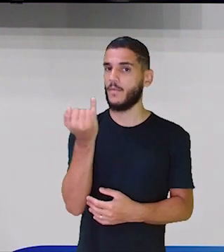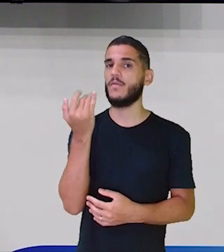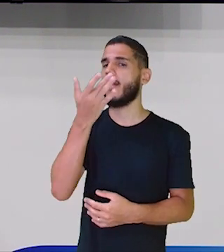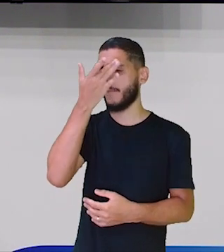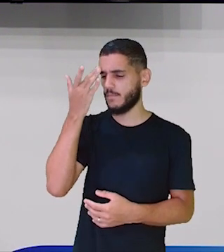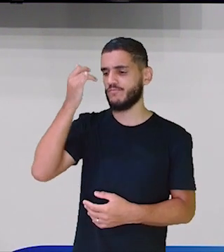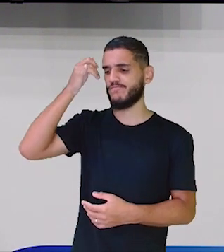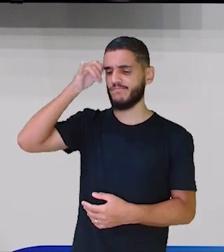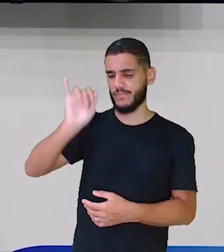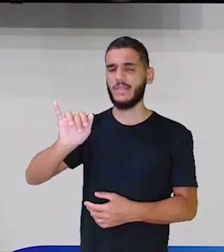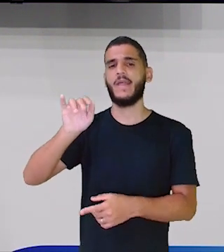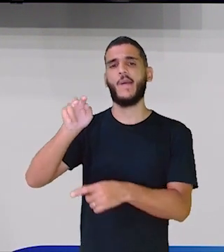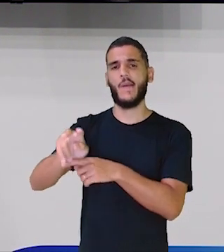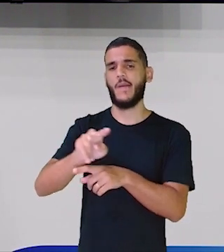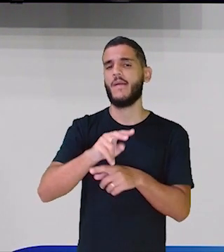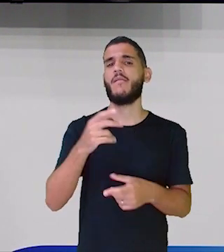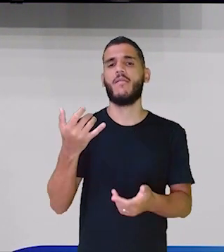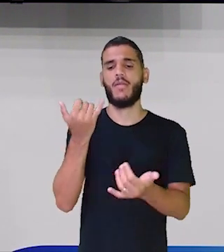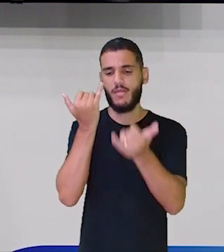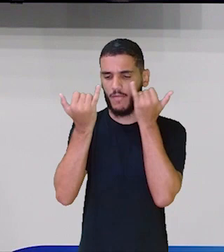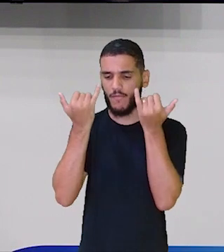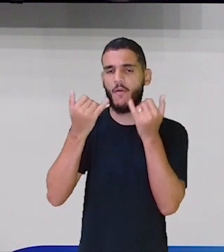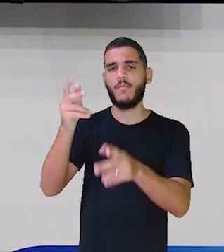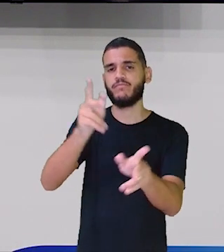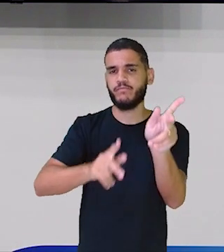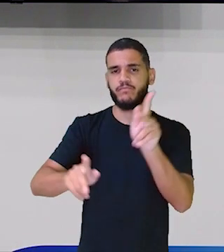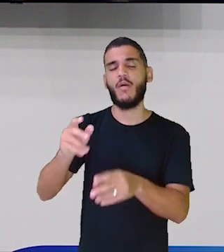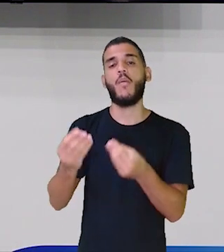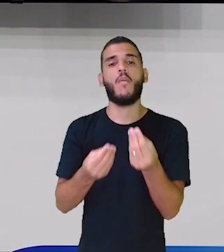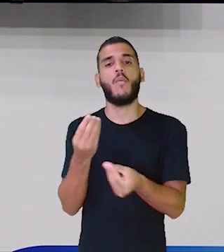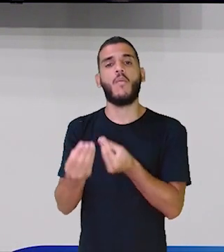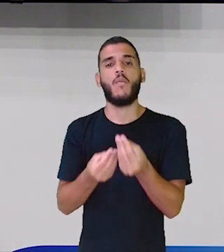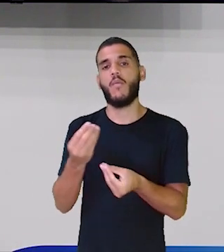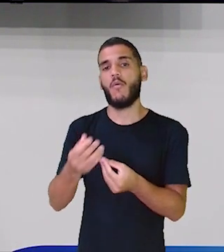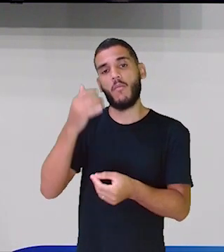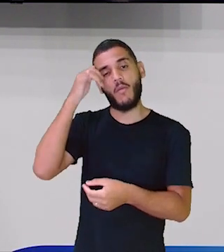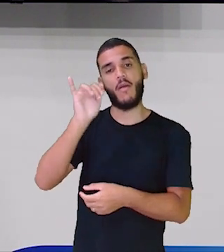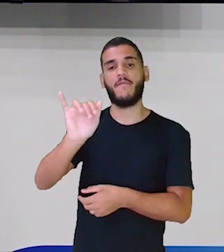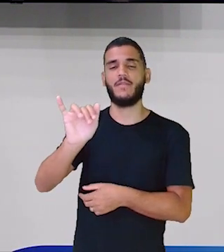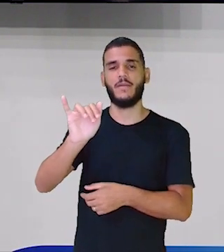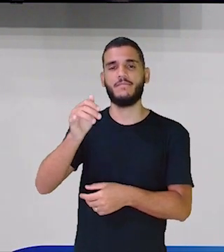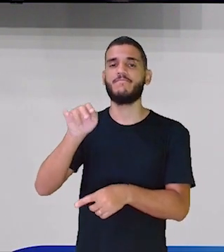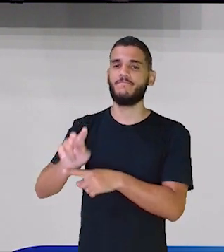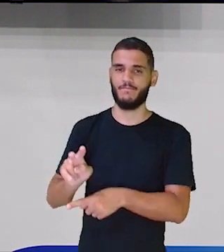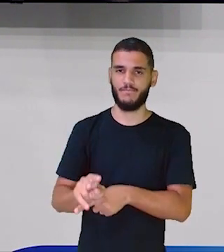a prevenção e informar a população de como fazer essa